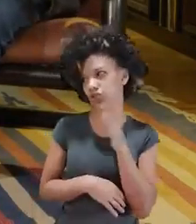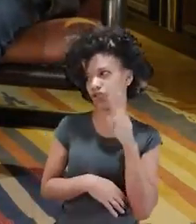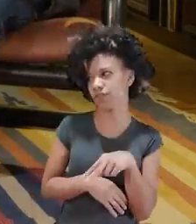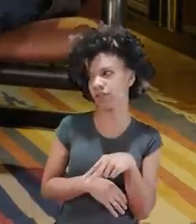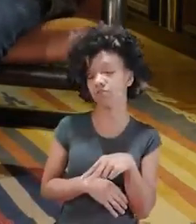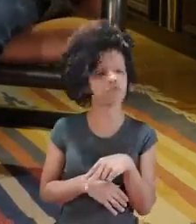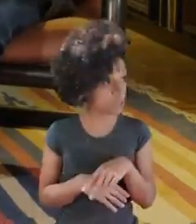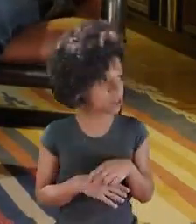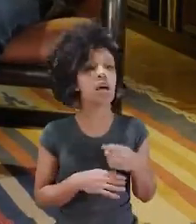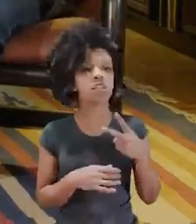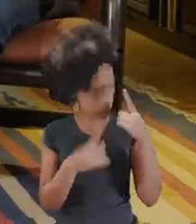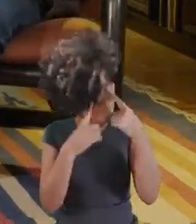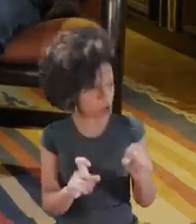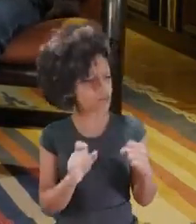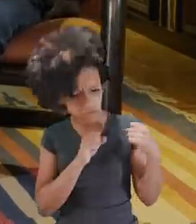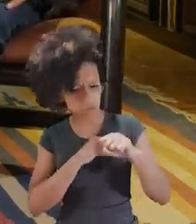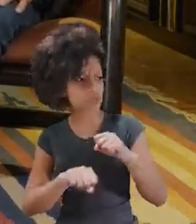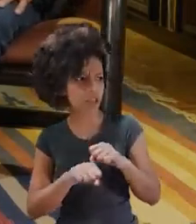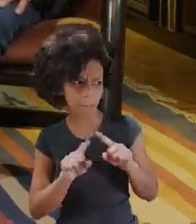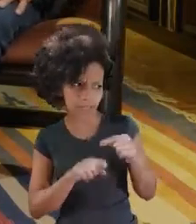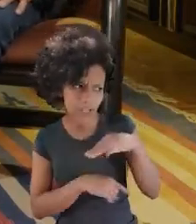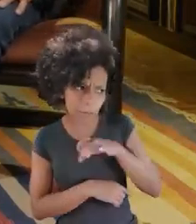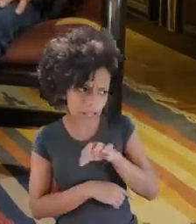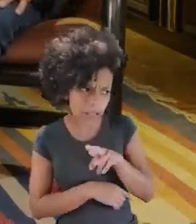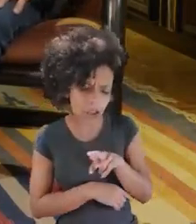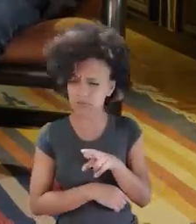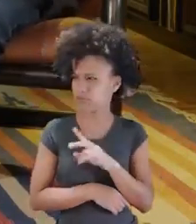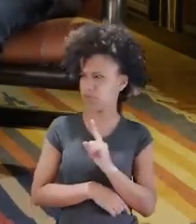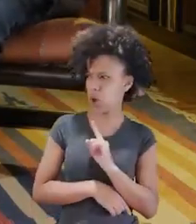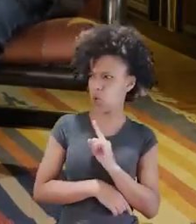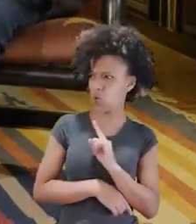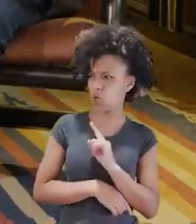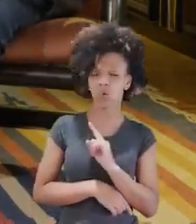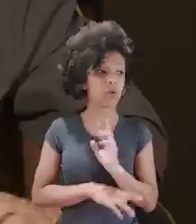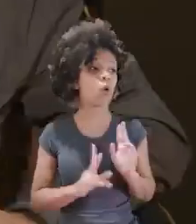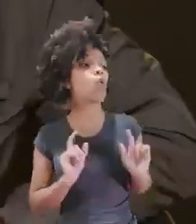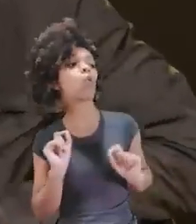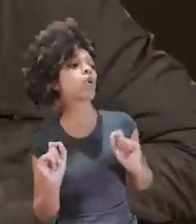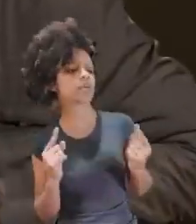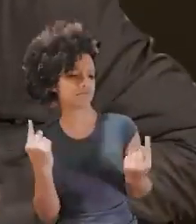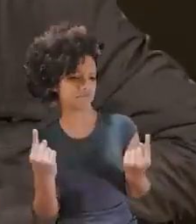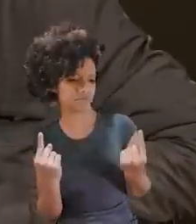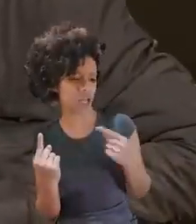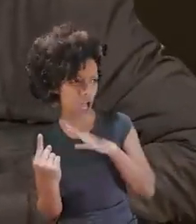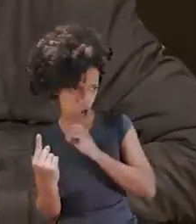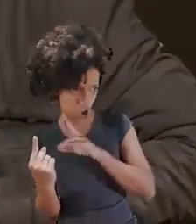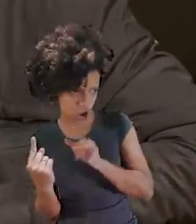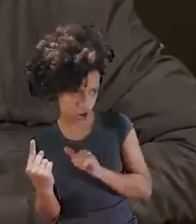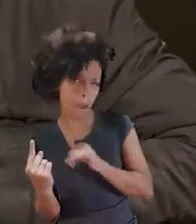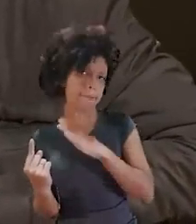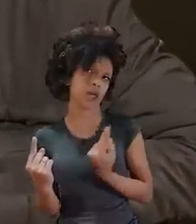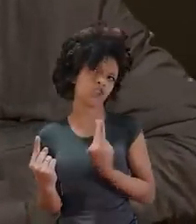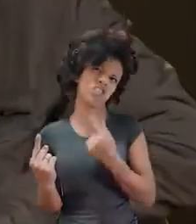daquela vai ficar solteiro com Nescau são agressivo ficar muito tarde não que muda a cole matou